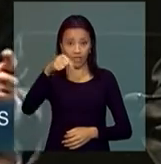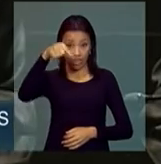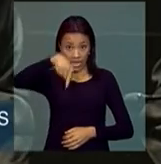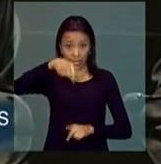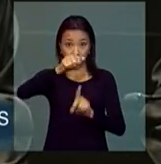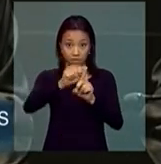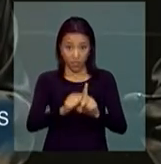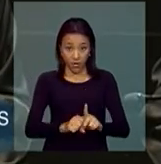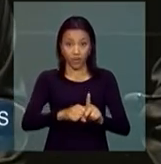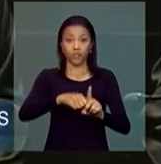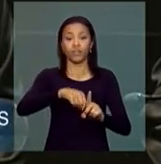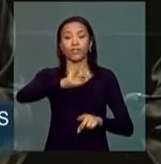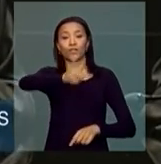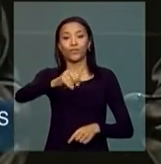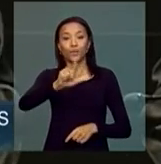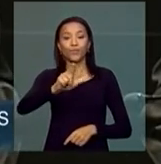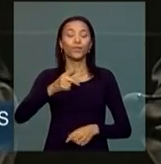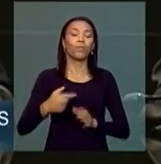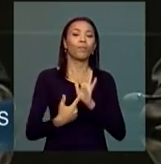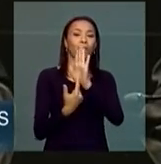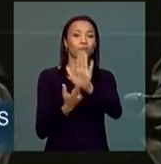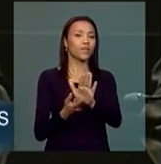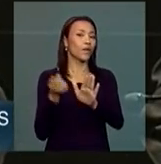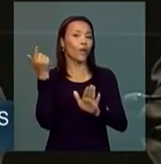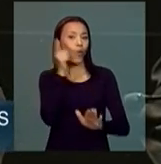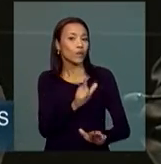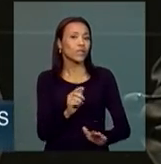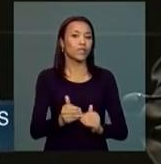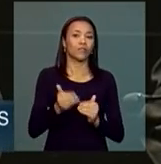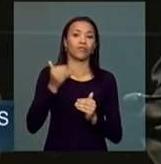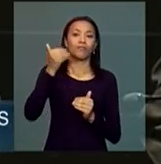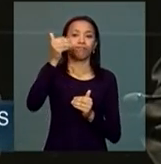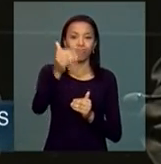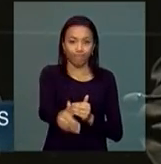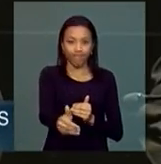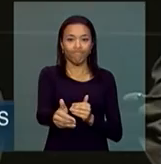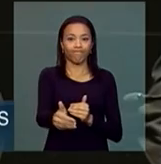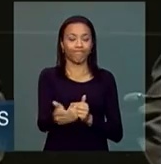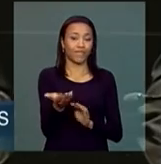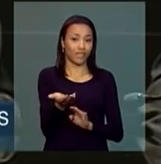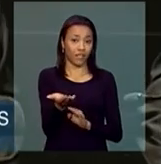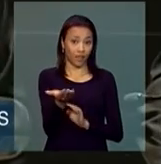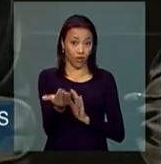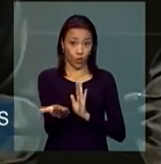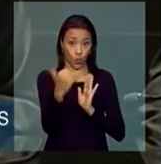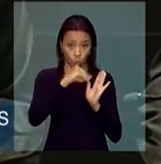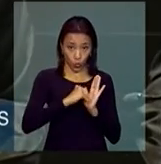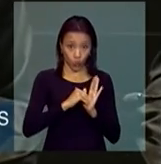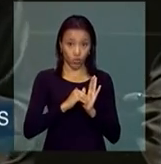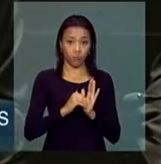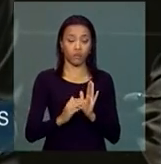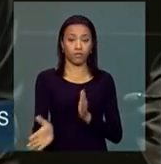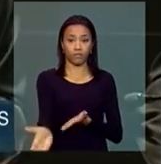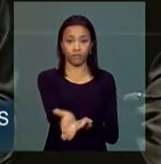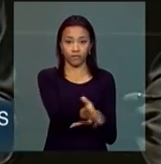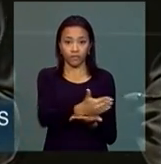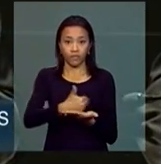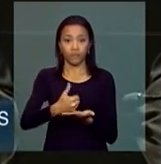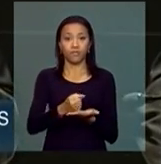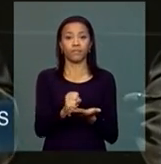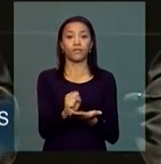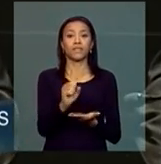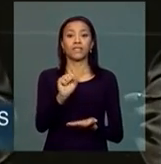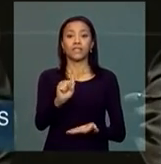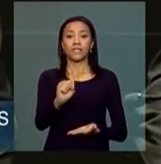desta forma, destacando os avanços que foram feitos, né, nessa última safra e os avanços que nós